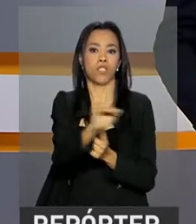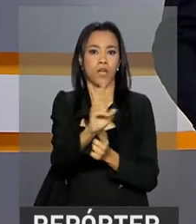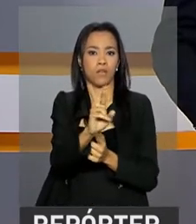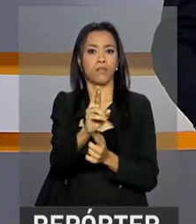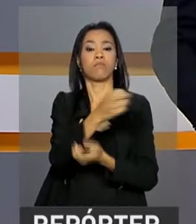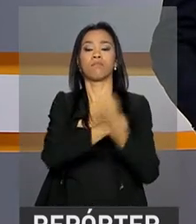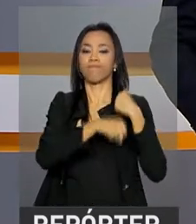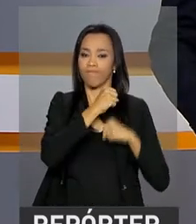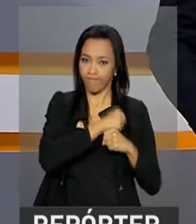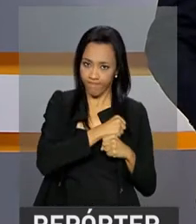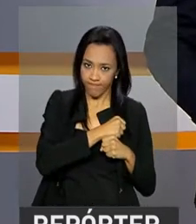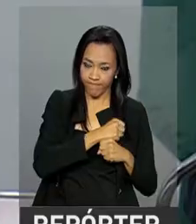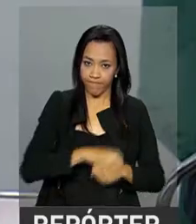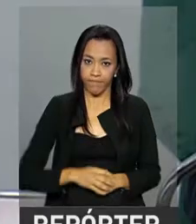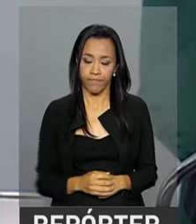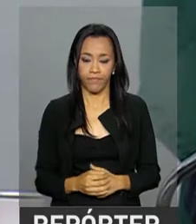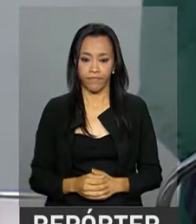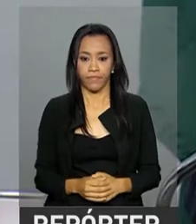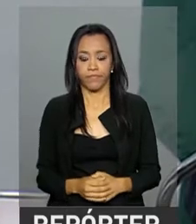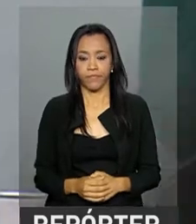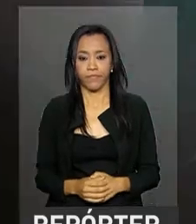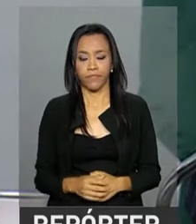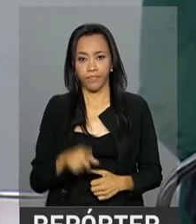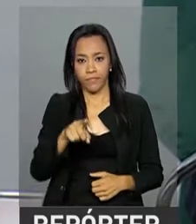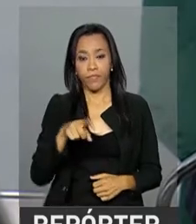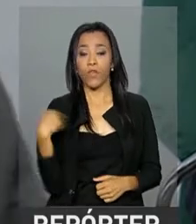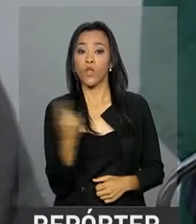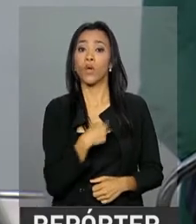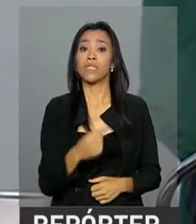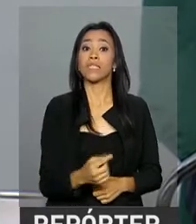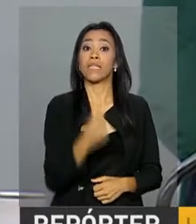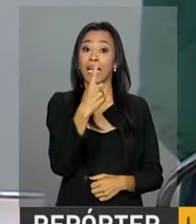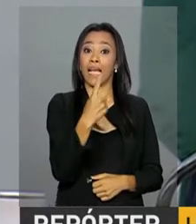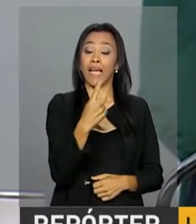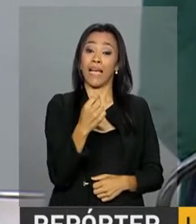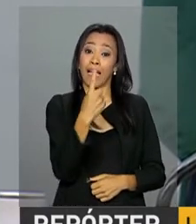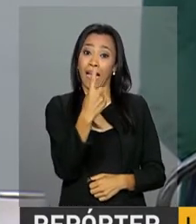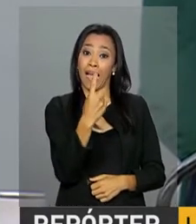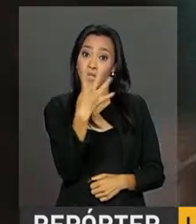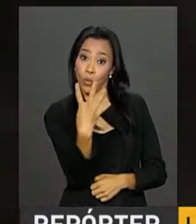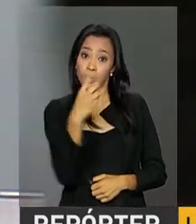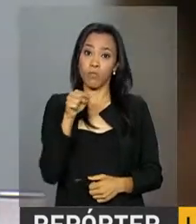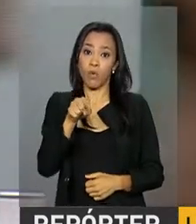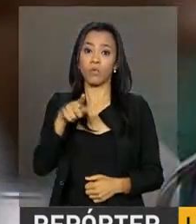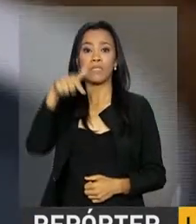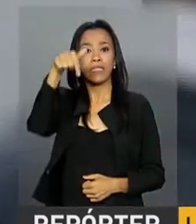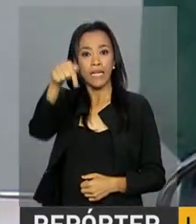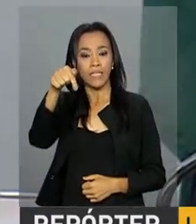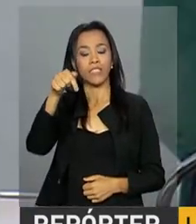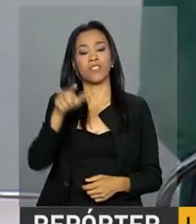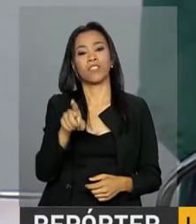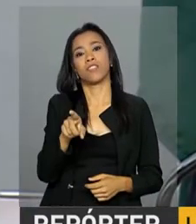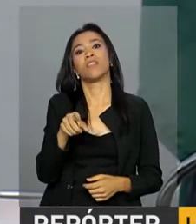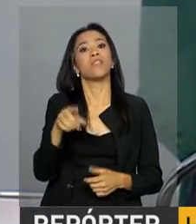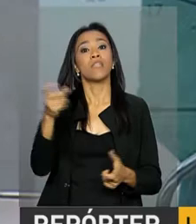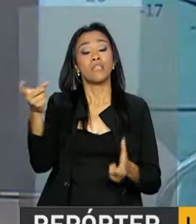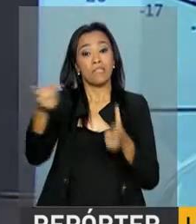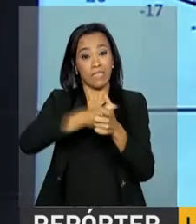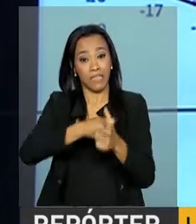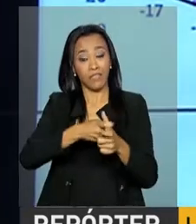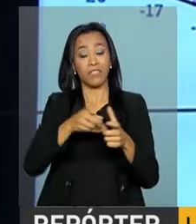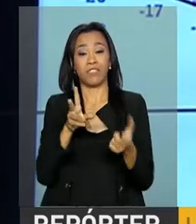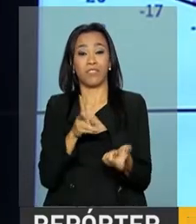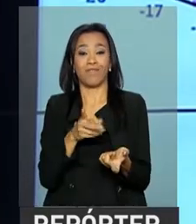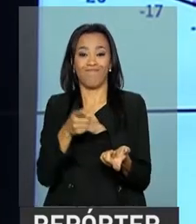passado nós temos 14 pontos 7 bilhões de déficit da previdência rural e 2002